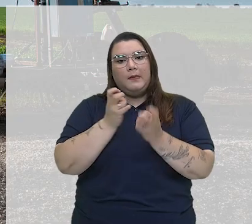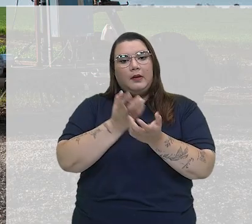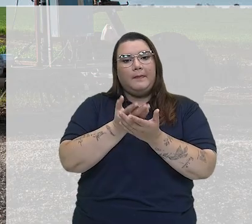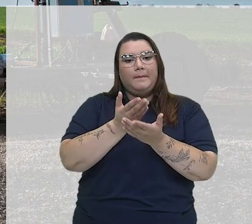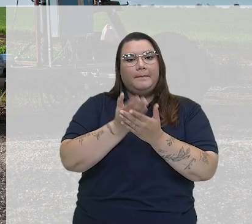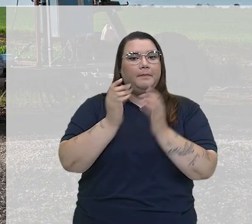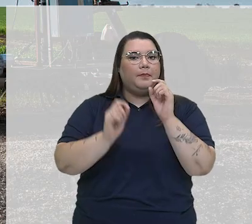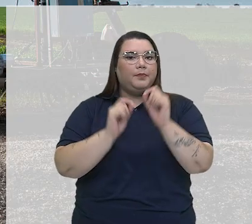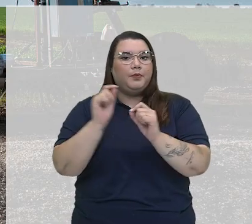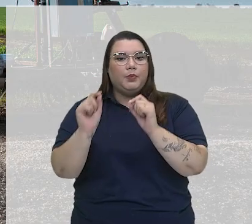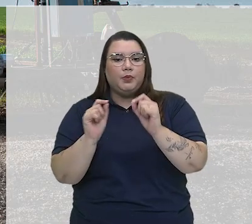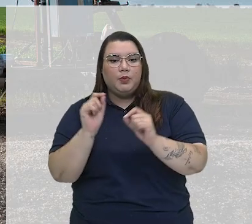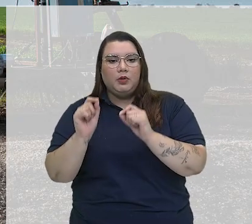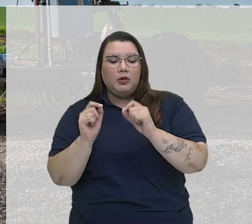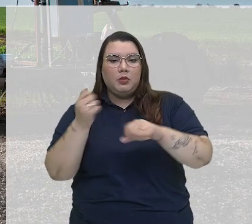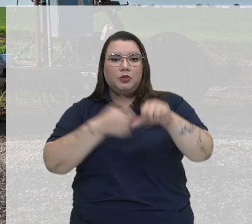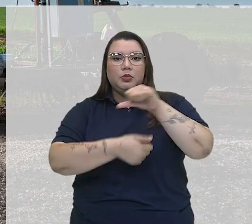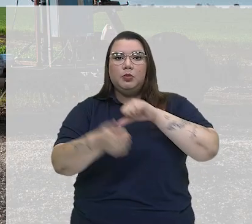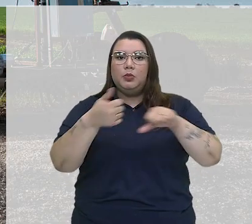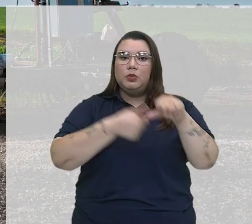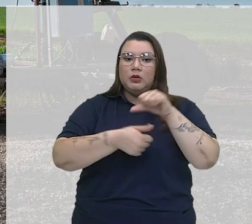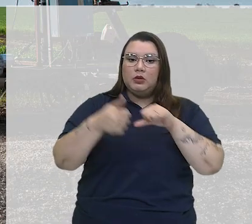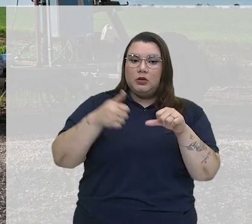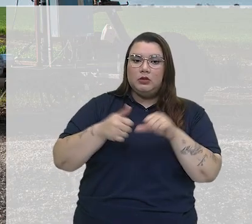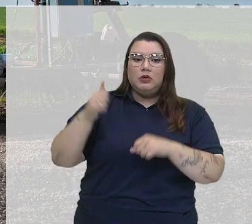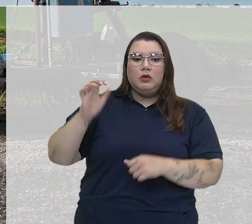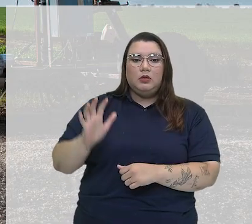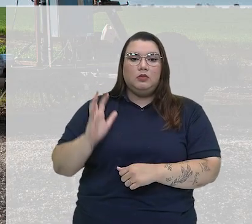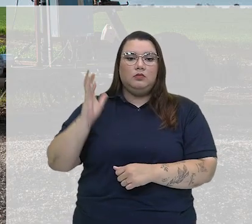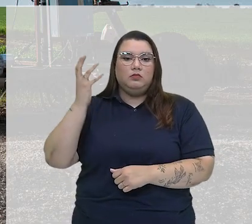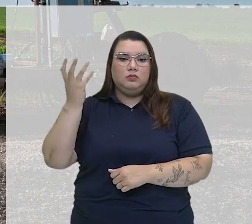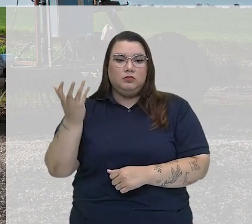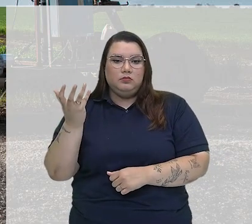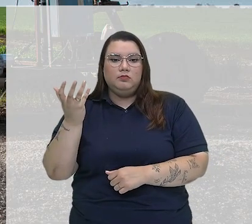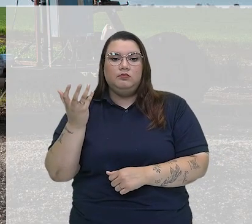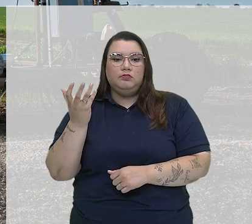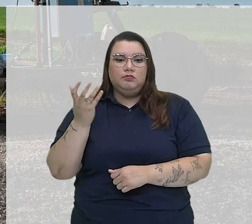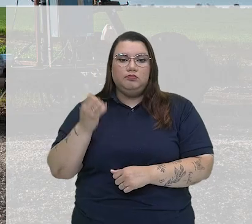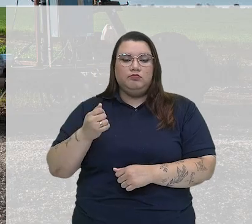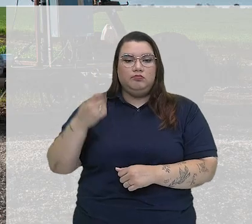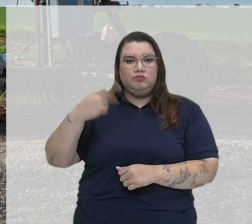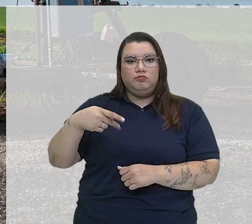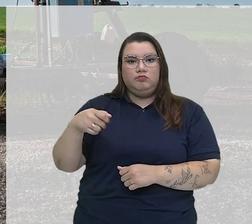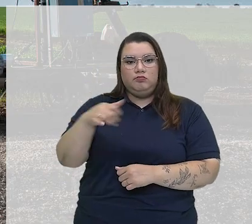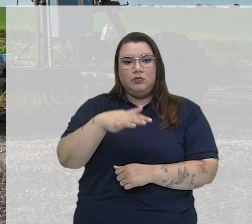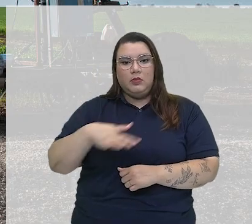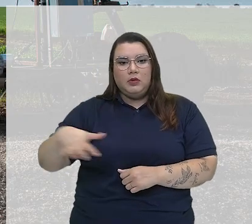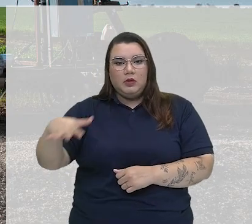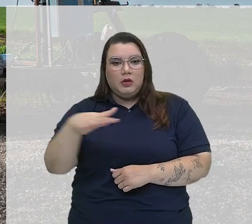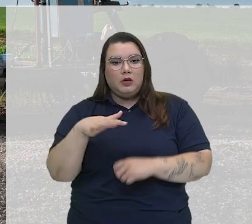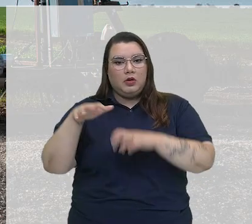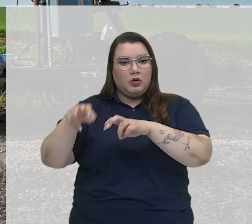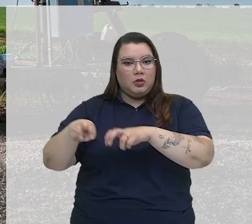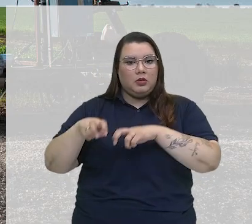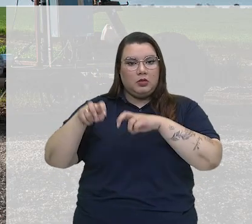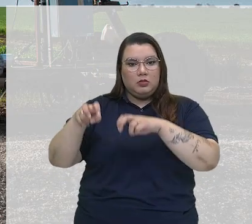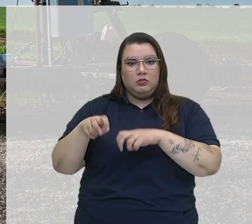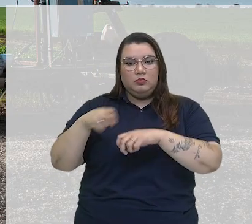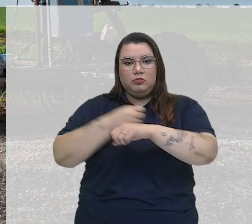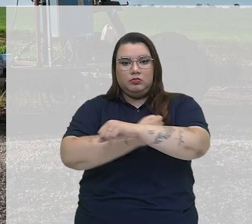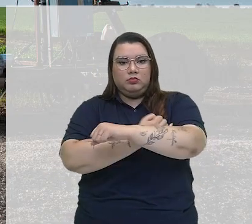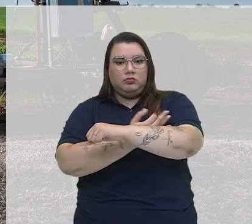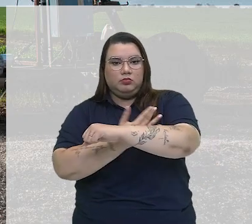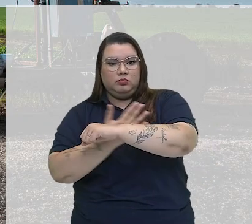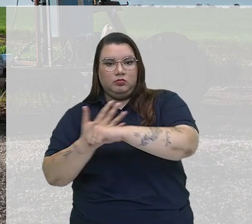aula, né, as transformações que acontecem nessas áreas agrícolas, no